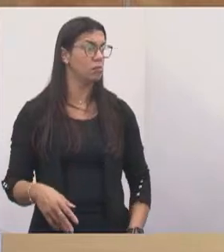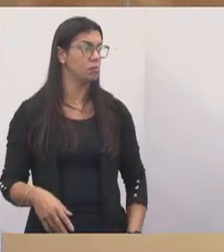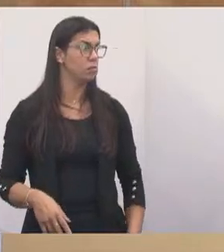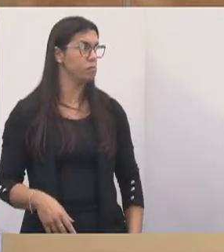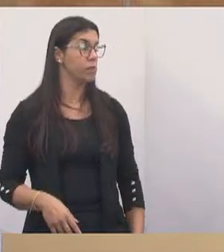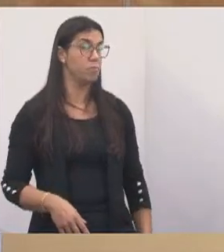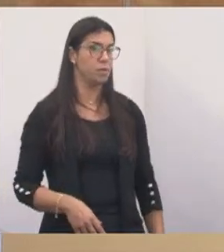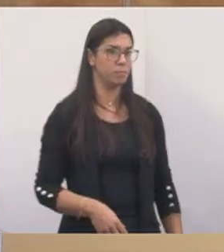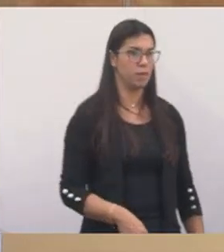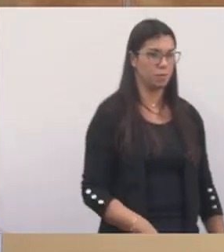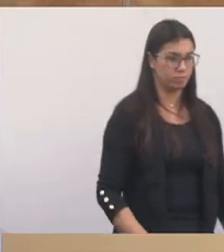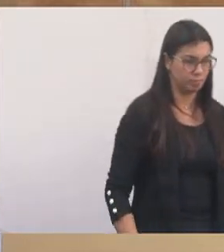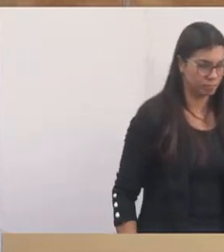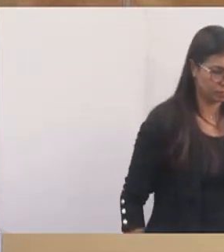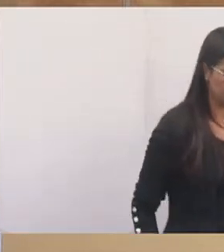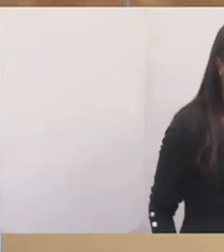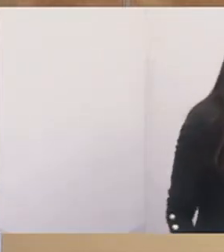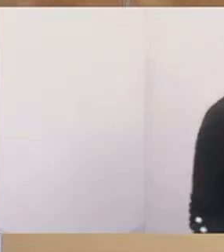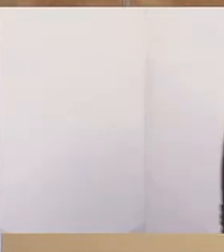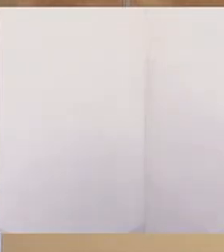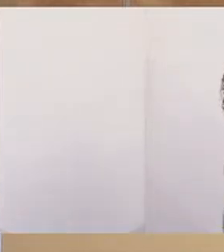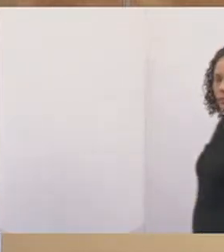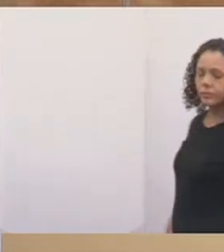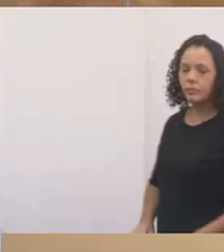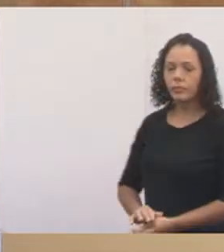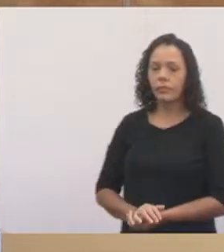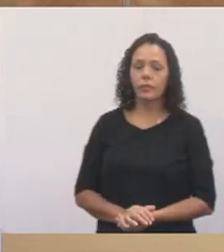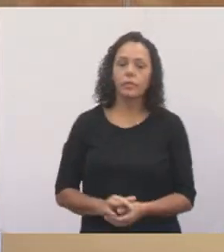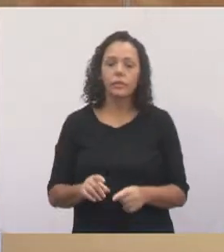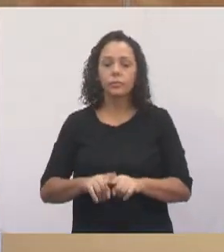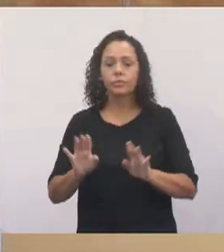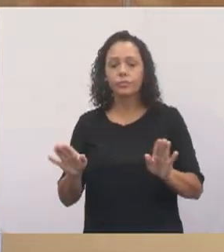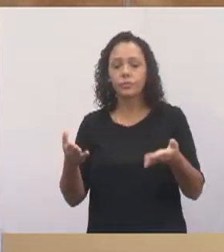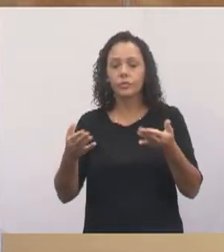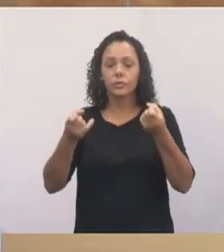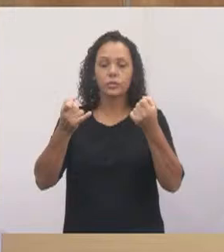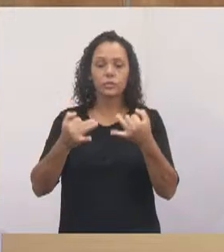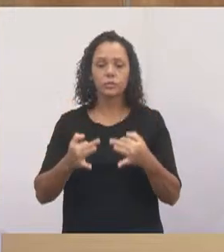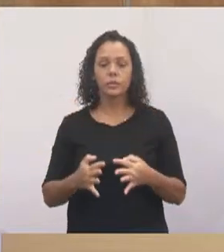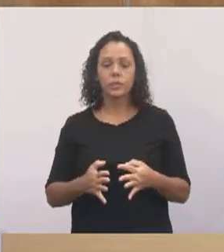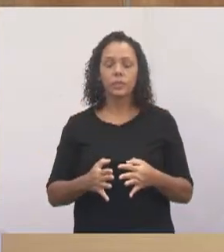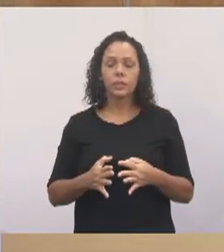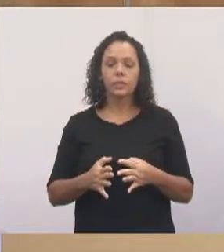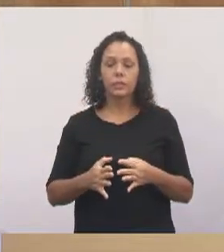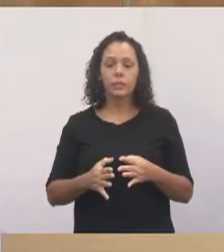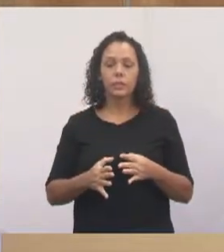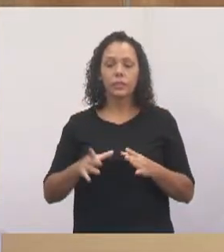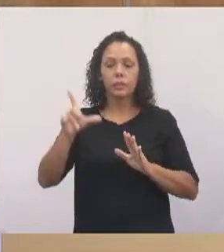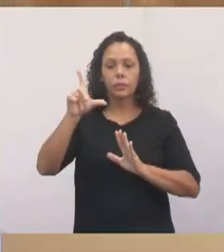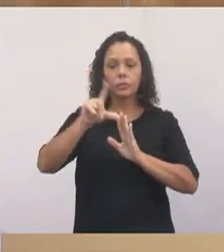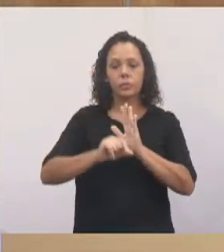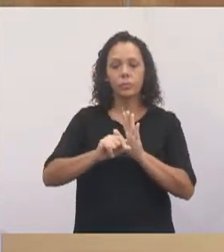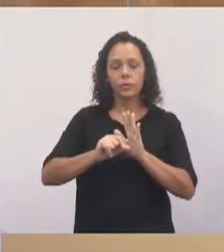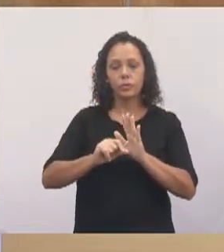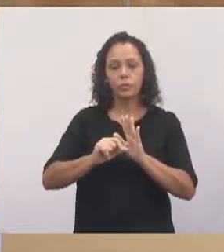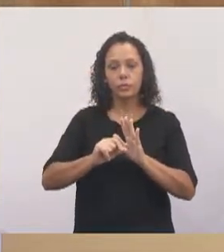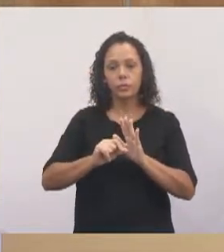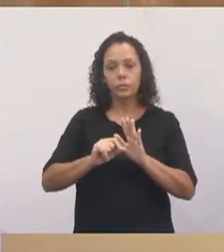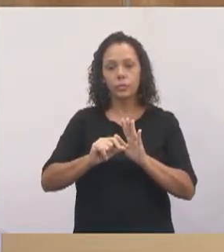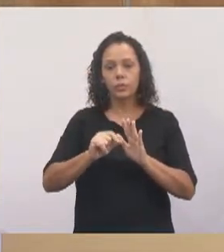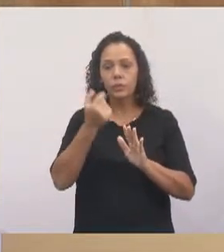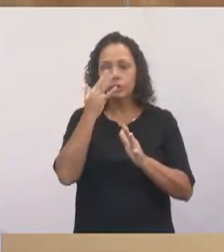lacrar essa ONG que não está cumprindo e fechar, legal. Mas quando diz que é para reduzir os animais e você